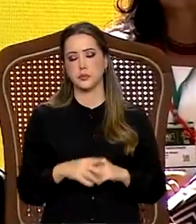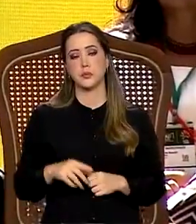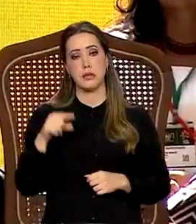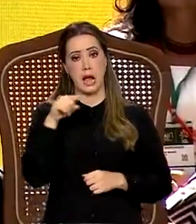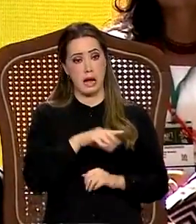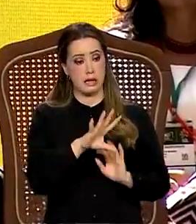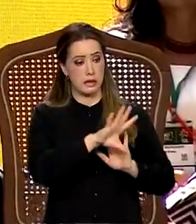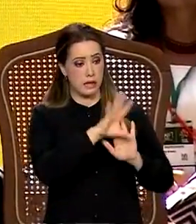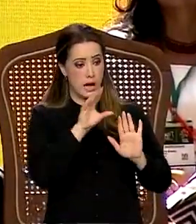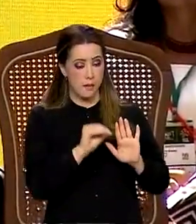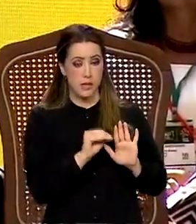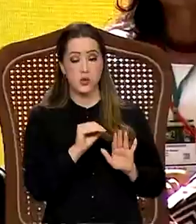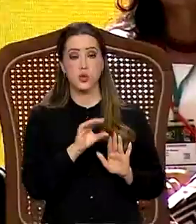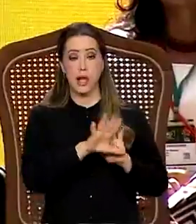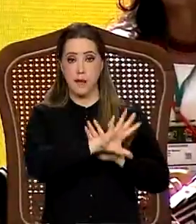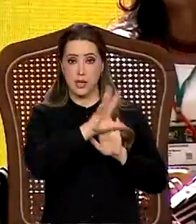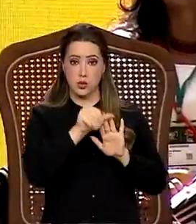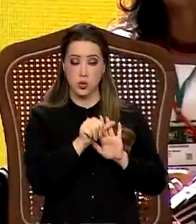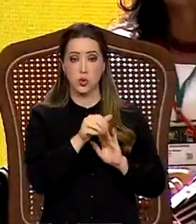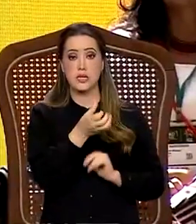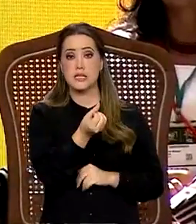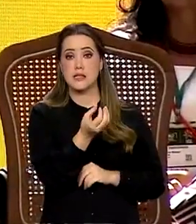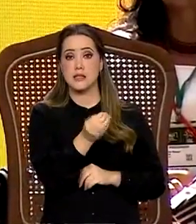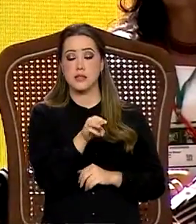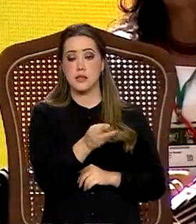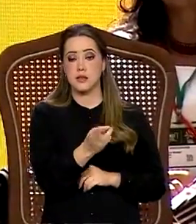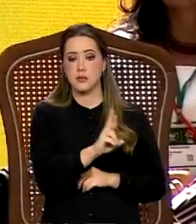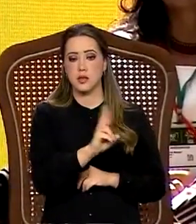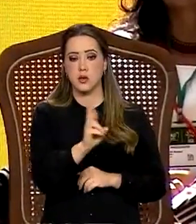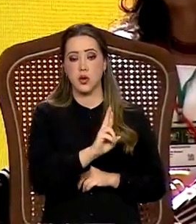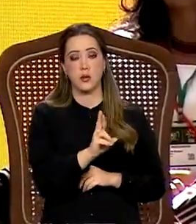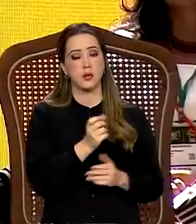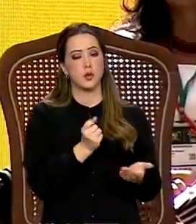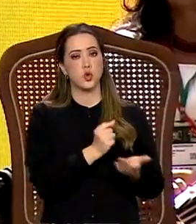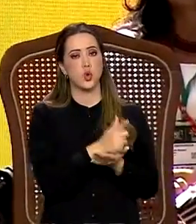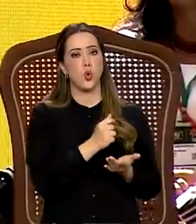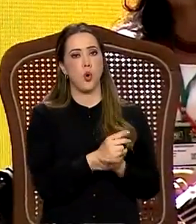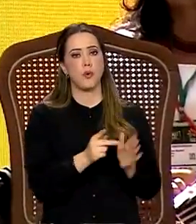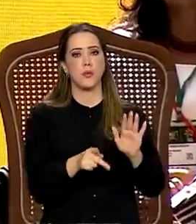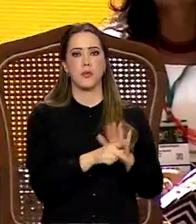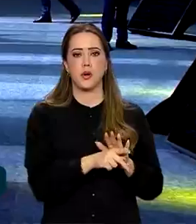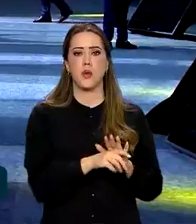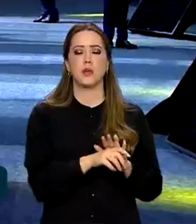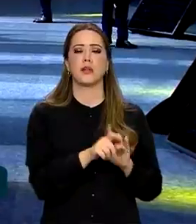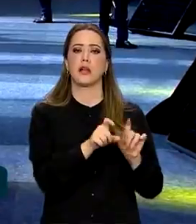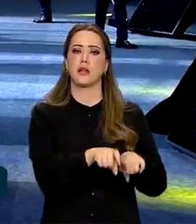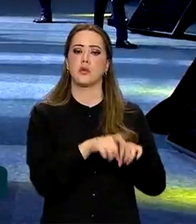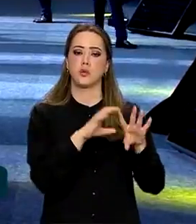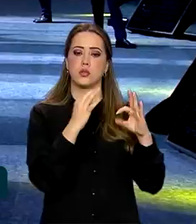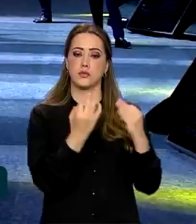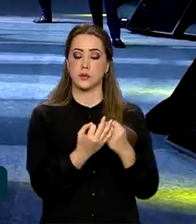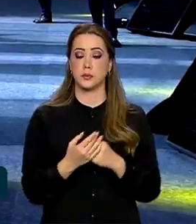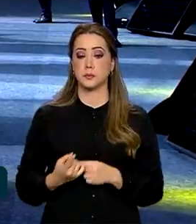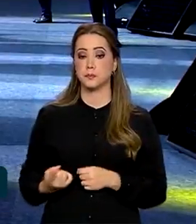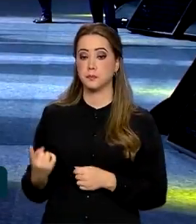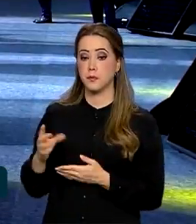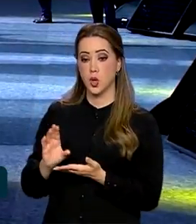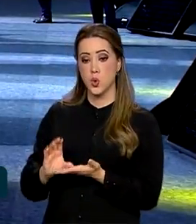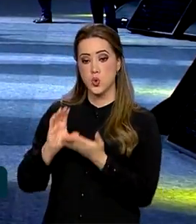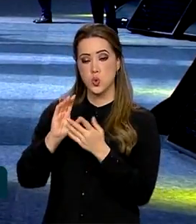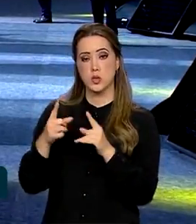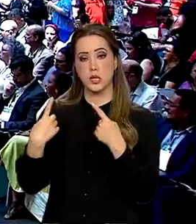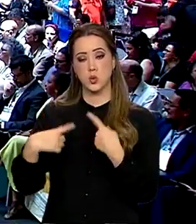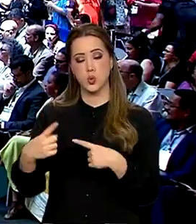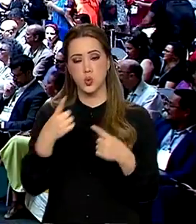Amazônia serão 60 milhões de compras da agricultura familiar. O conselhão também discutiu